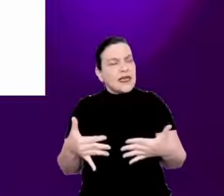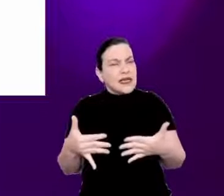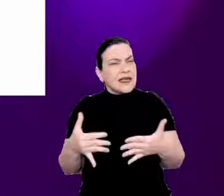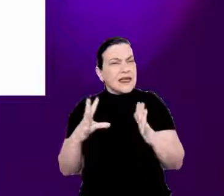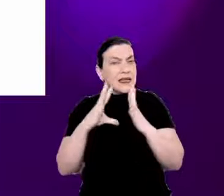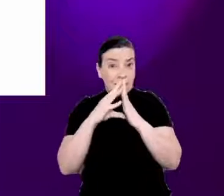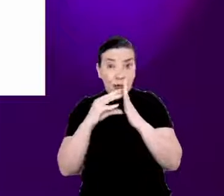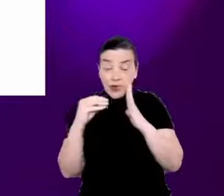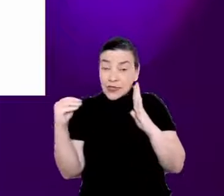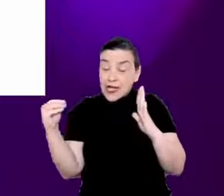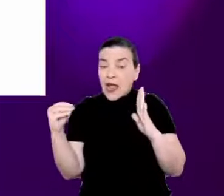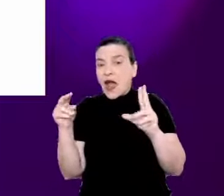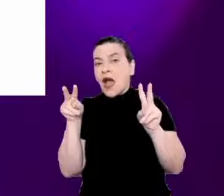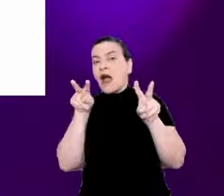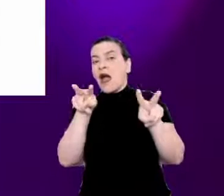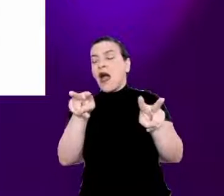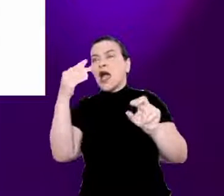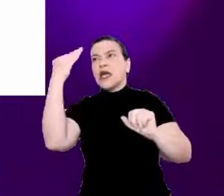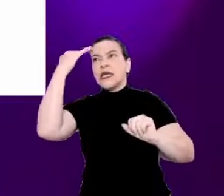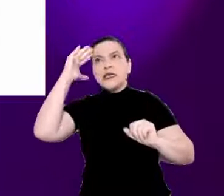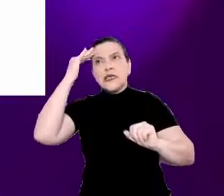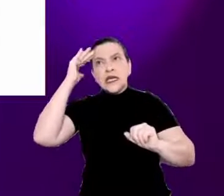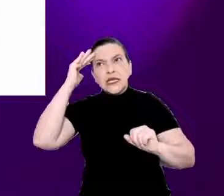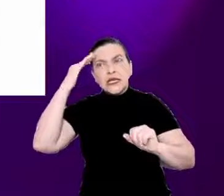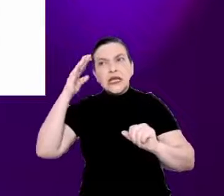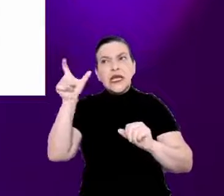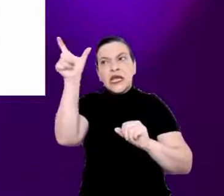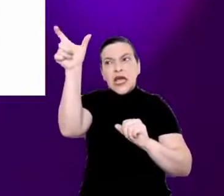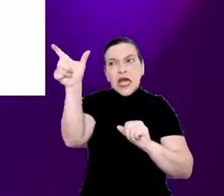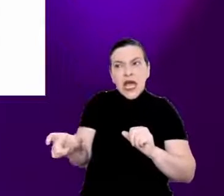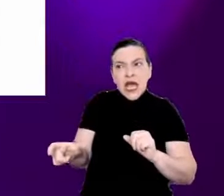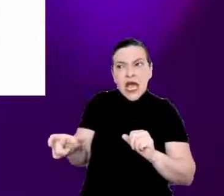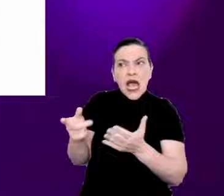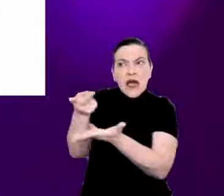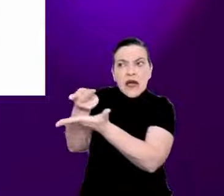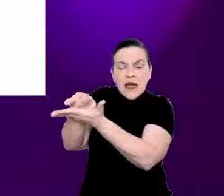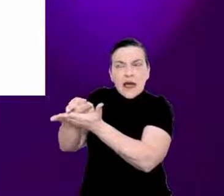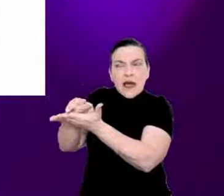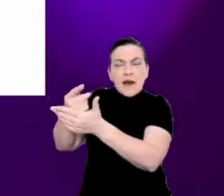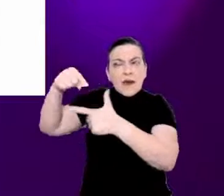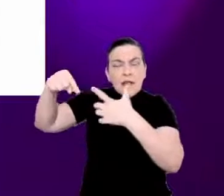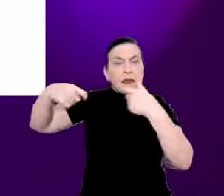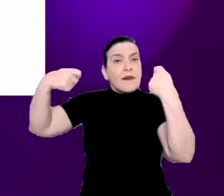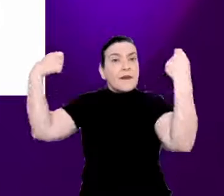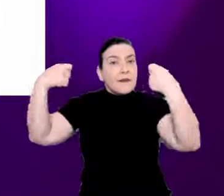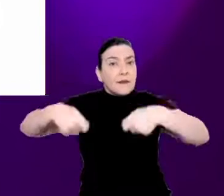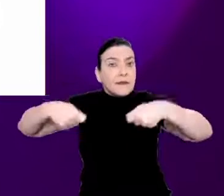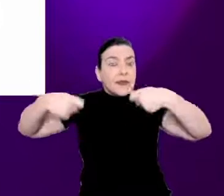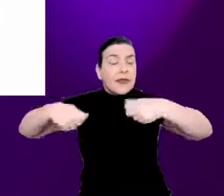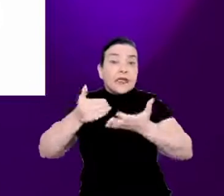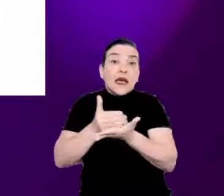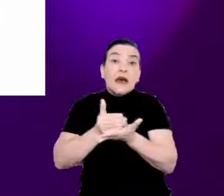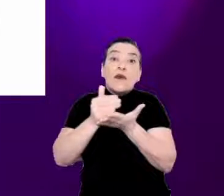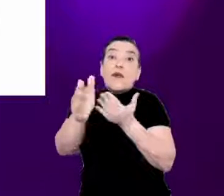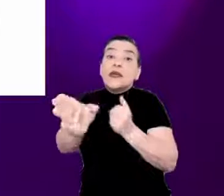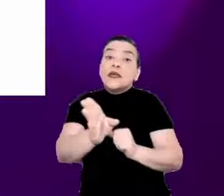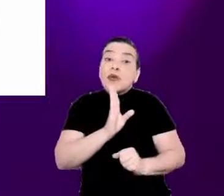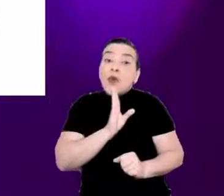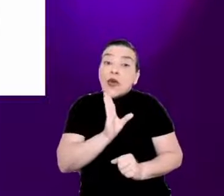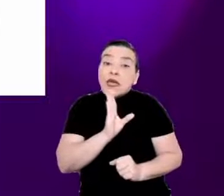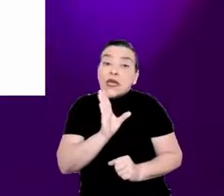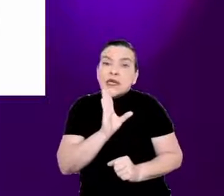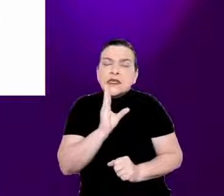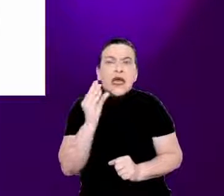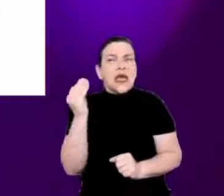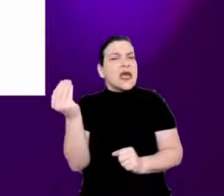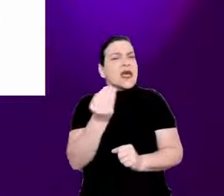para entender quais são as reais necessidades dos nossos clientes, a gente começa a conhecer,